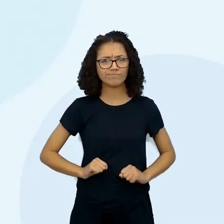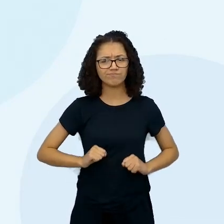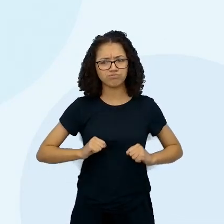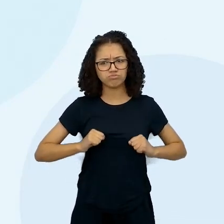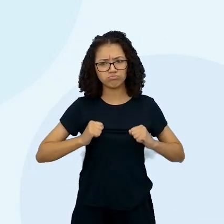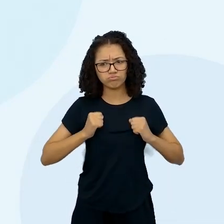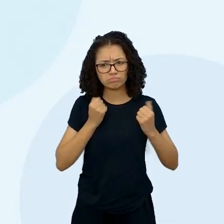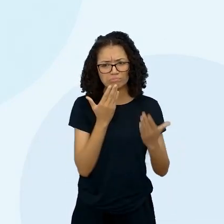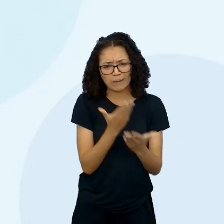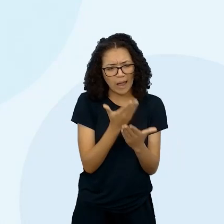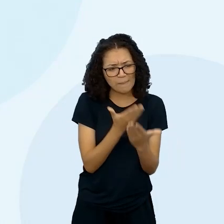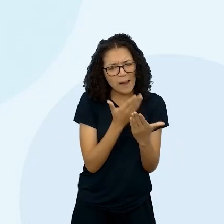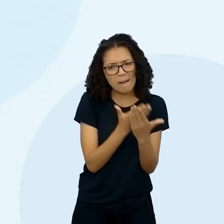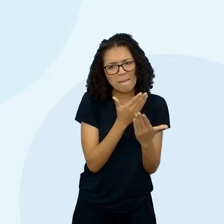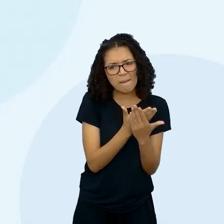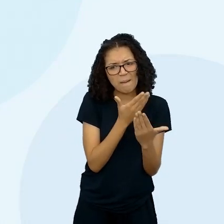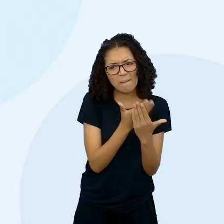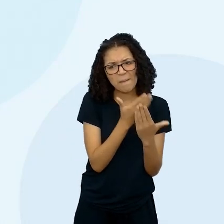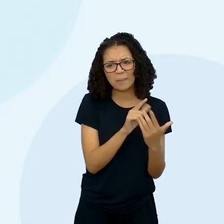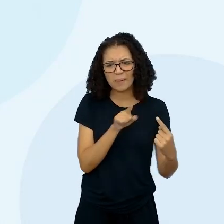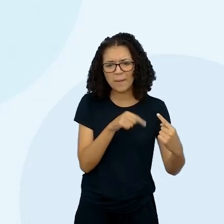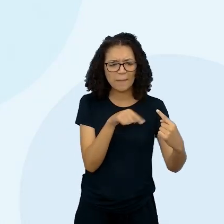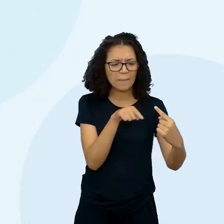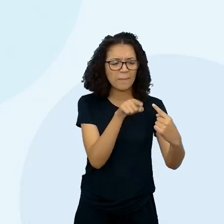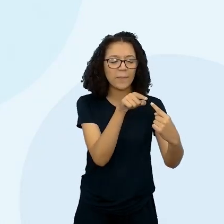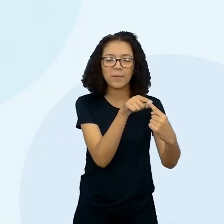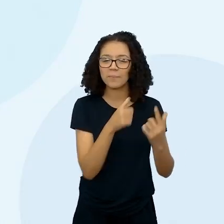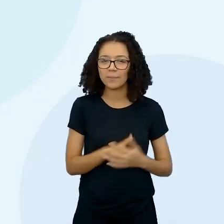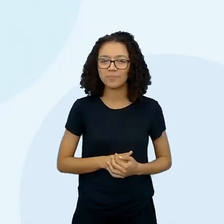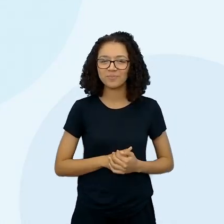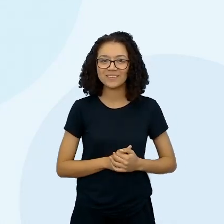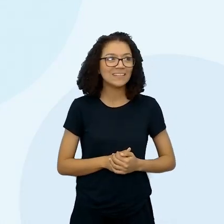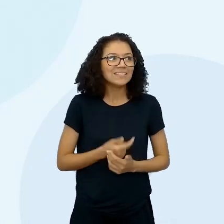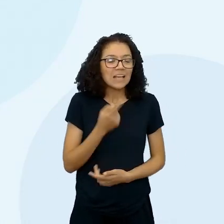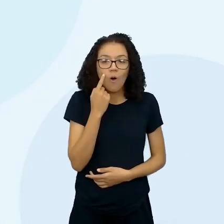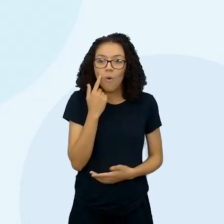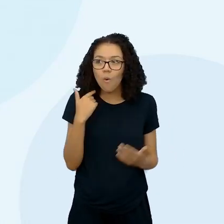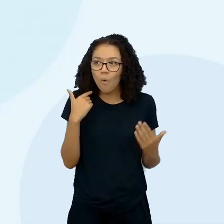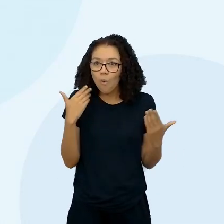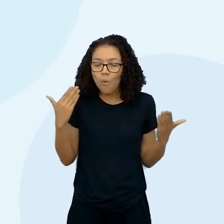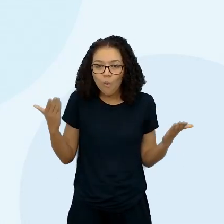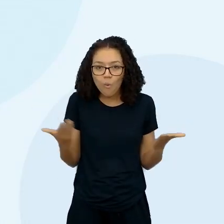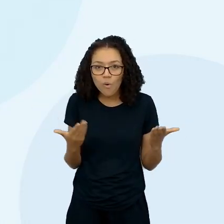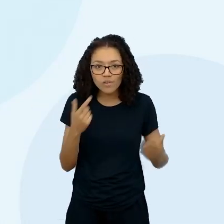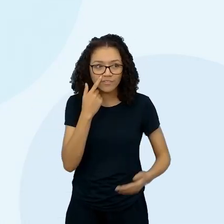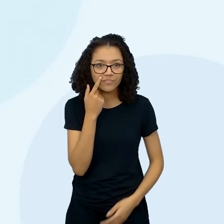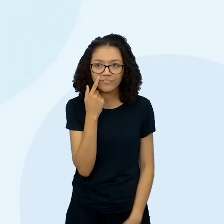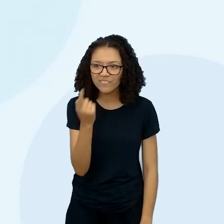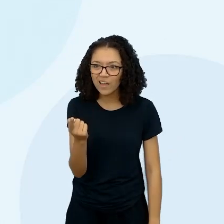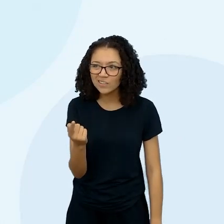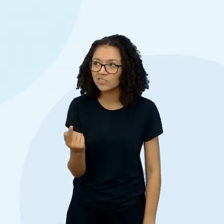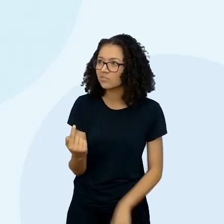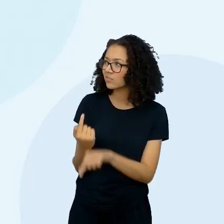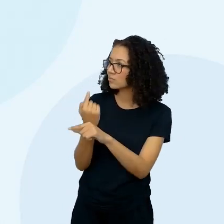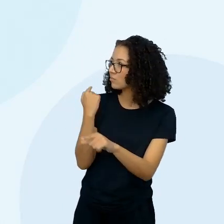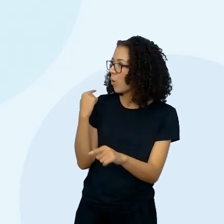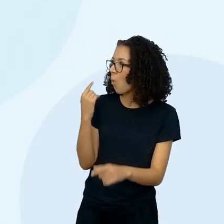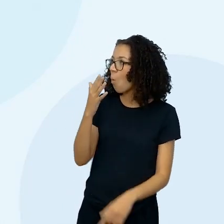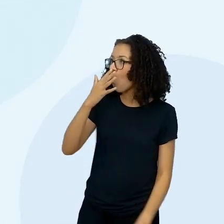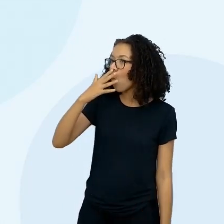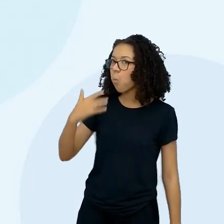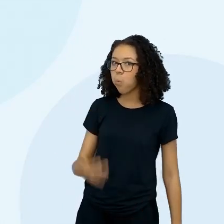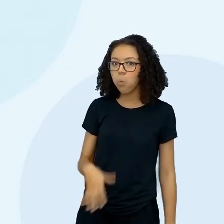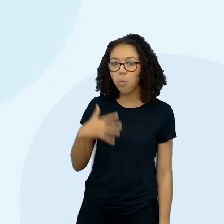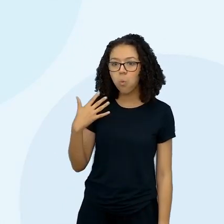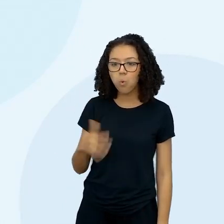é brilhante, porque às vezes a gente tem as facilidades e essas facilidades acabam por